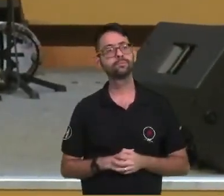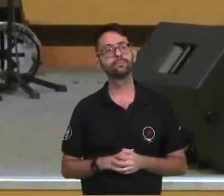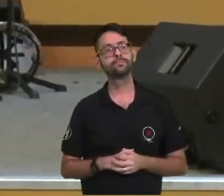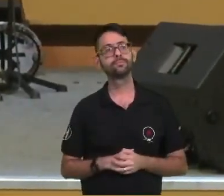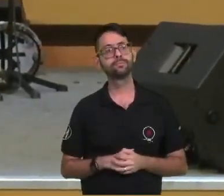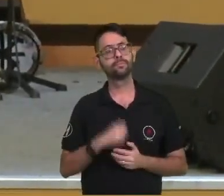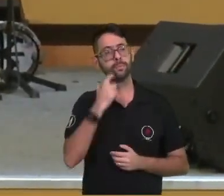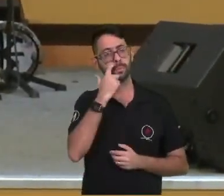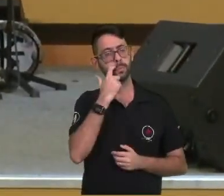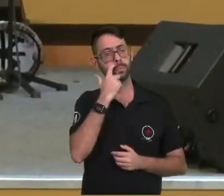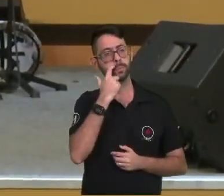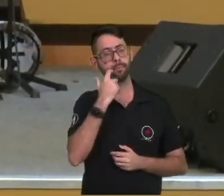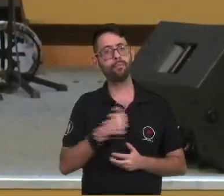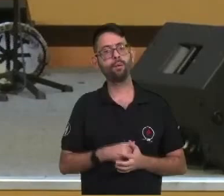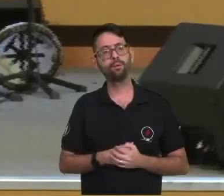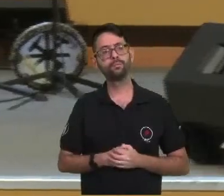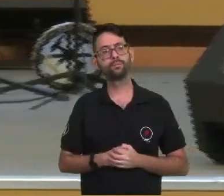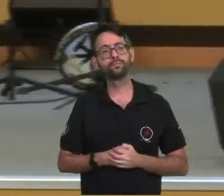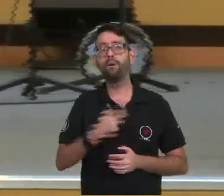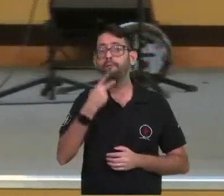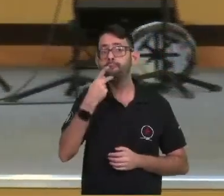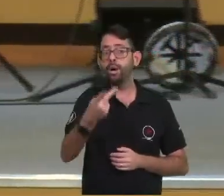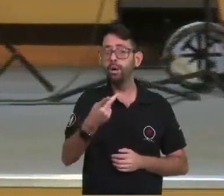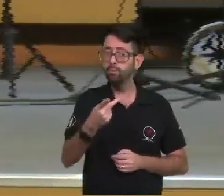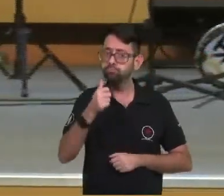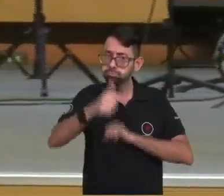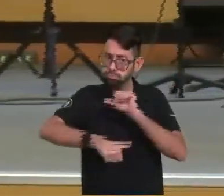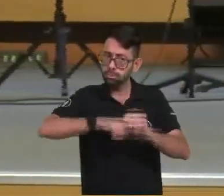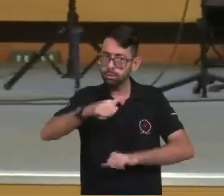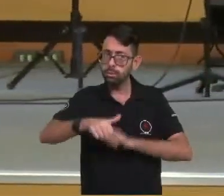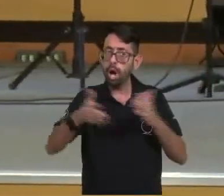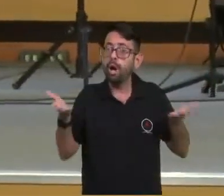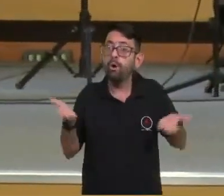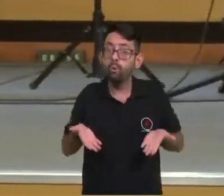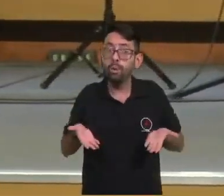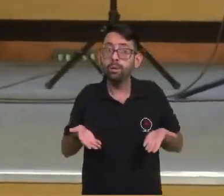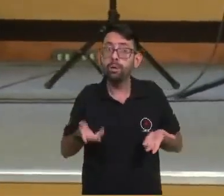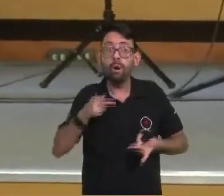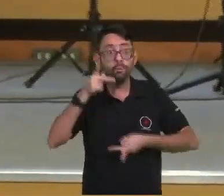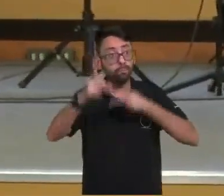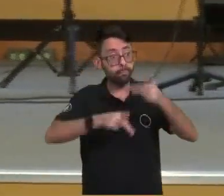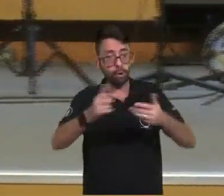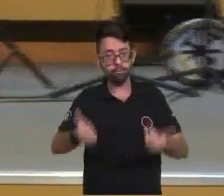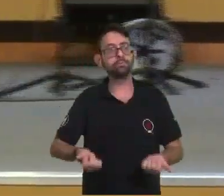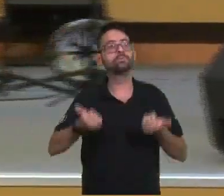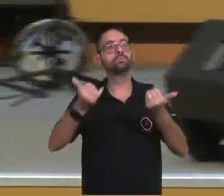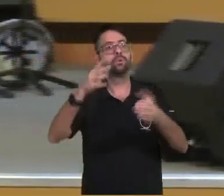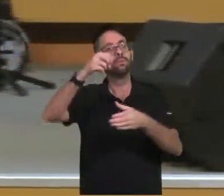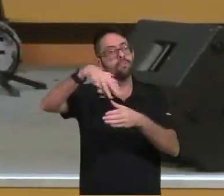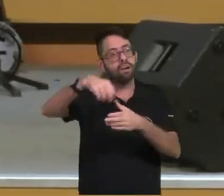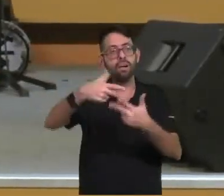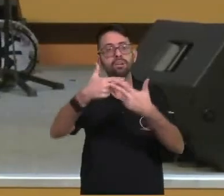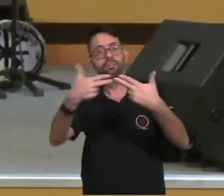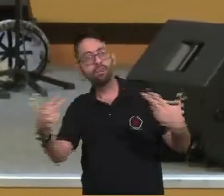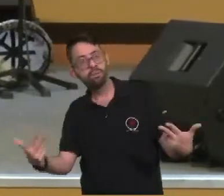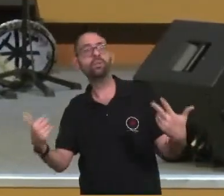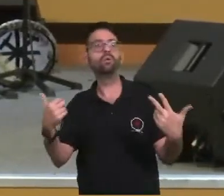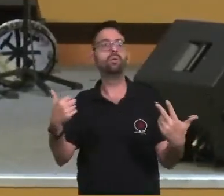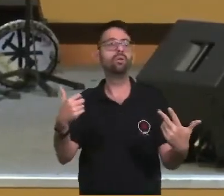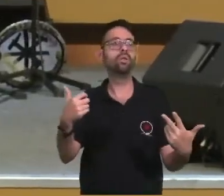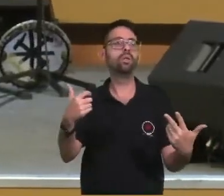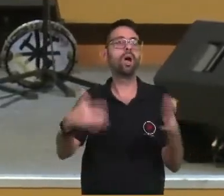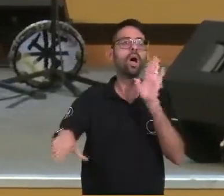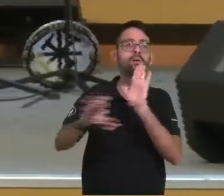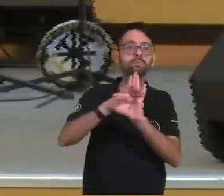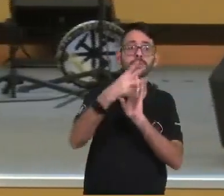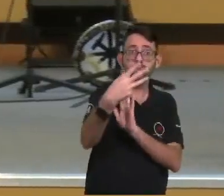Olha só. Ele falou, nós vamos mudar esse negócio. E agora o povo traz oferta. E aquela coisa toda. Já estamos no capítulo 31,